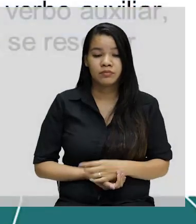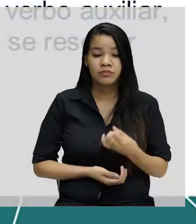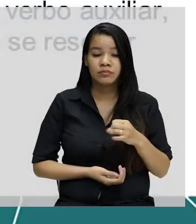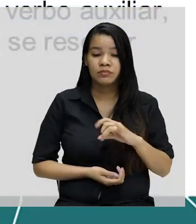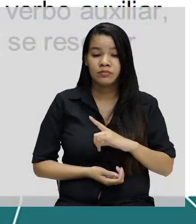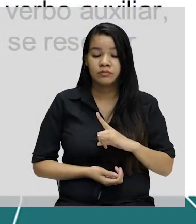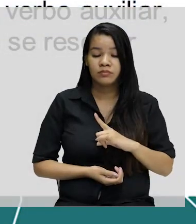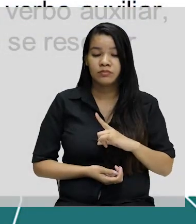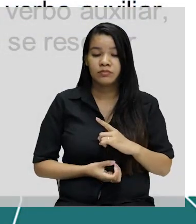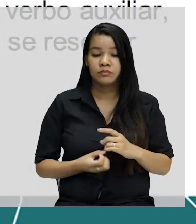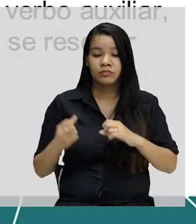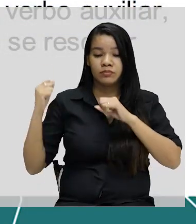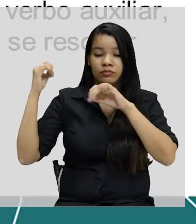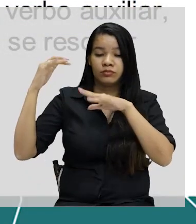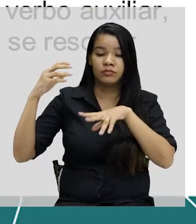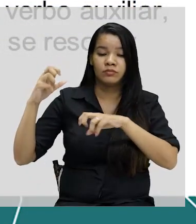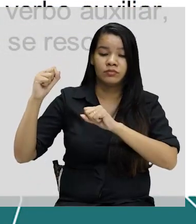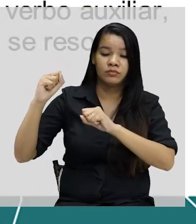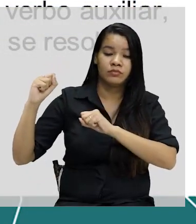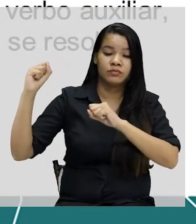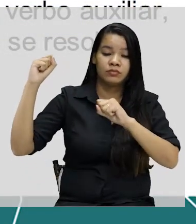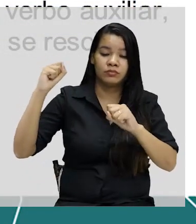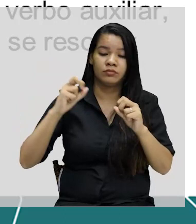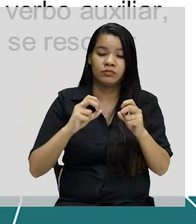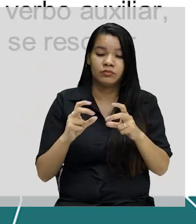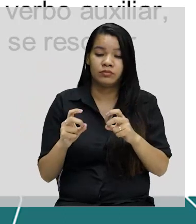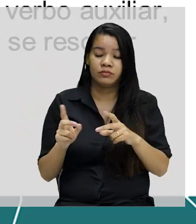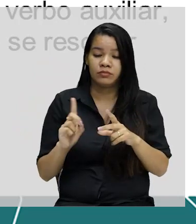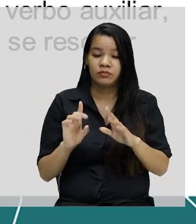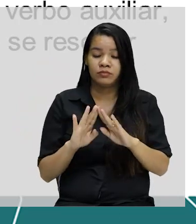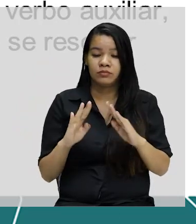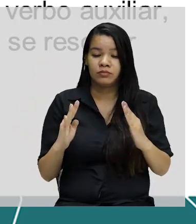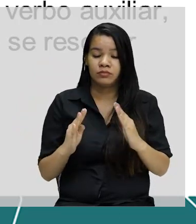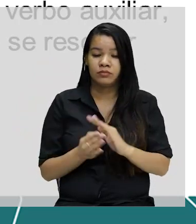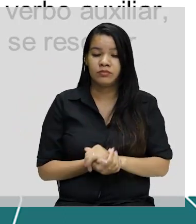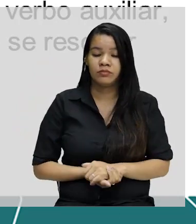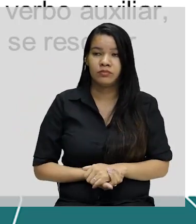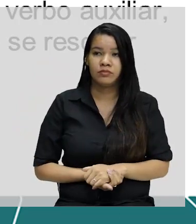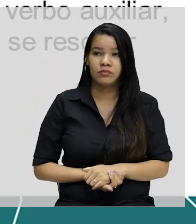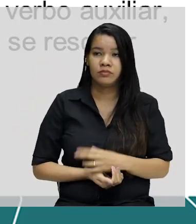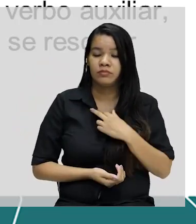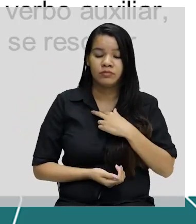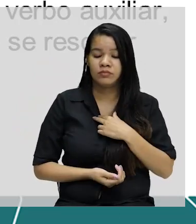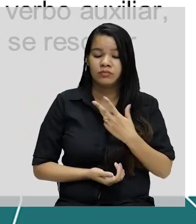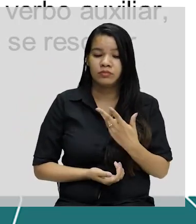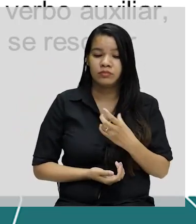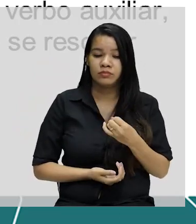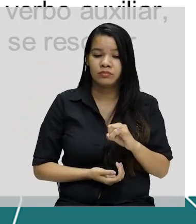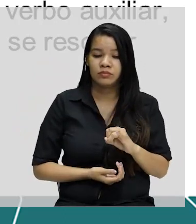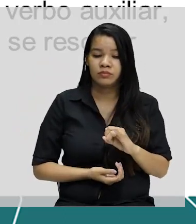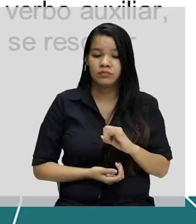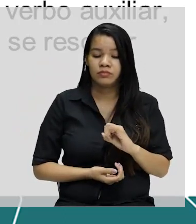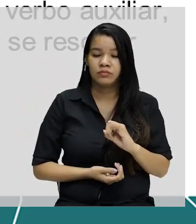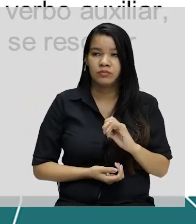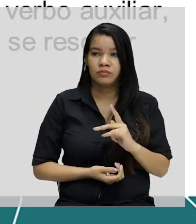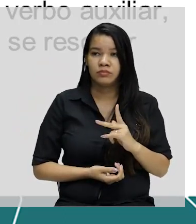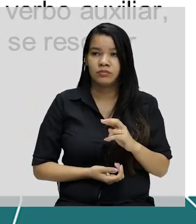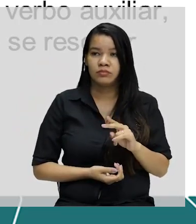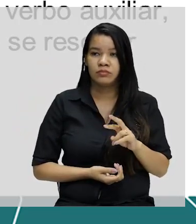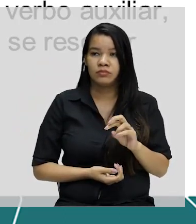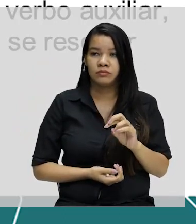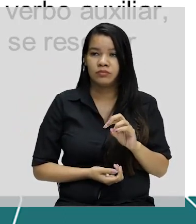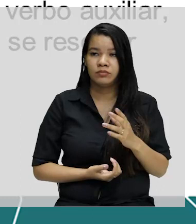houver manifestações, o comércio não abrirá. Não, eu não posso dizer se houverem manifestações,